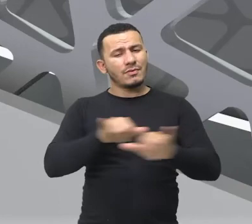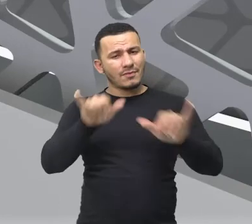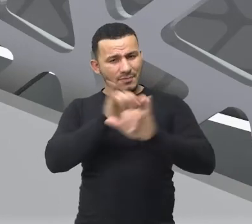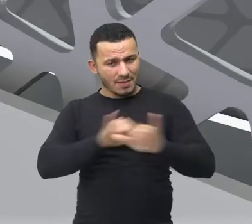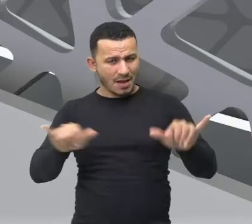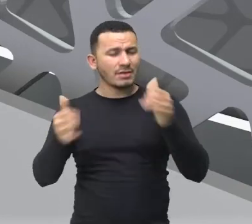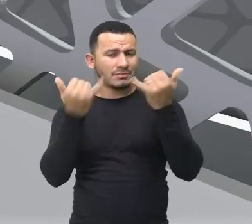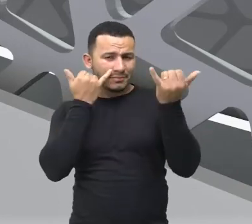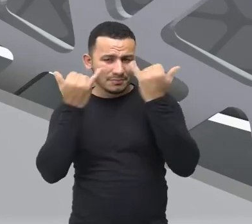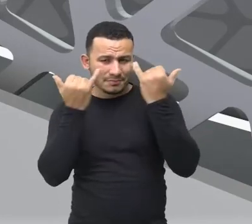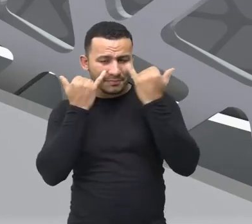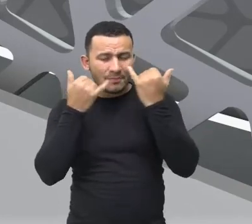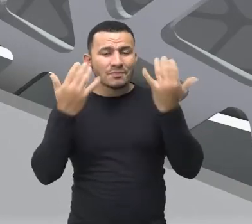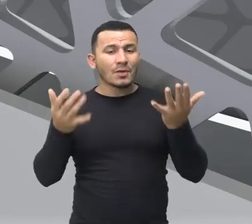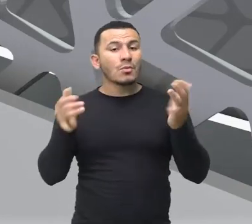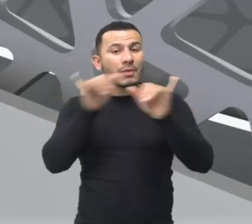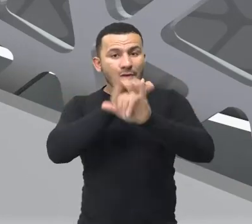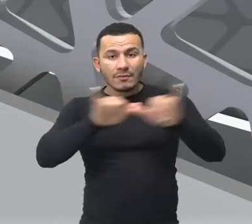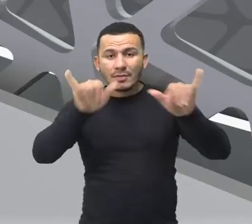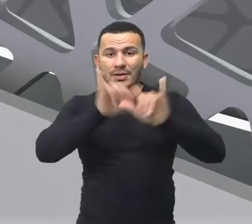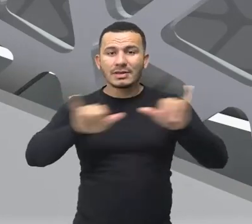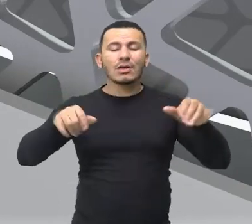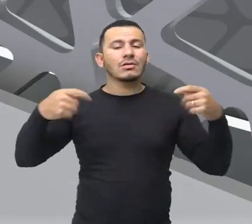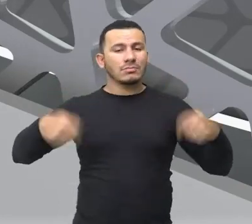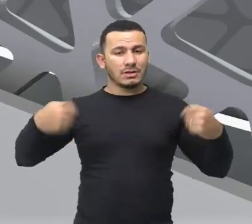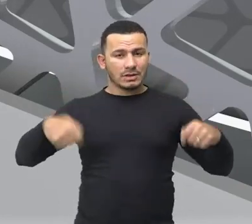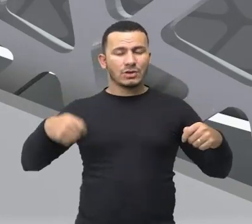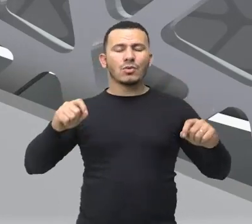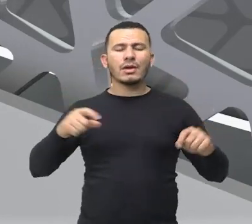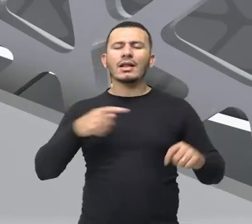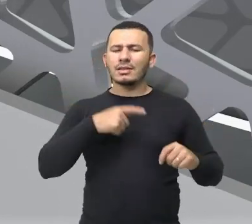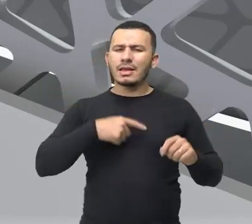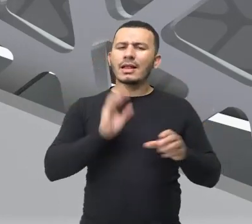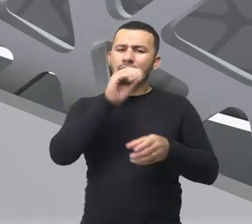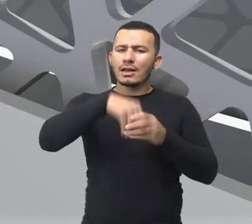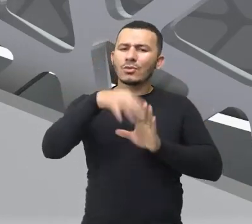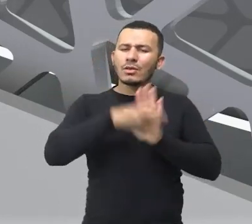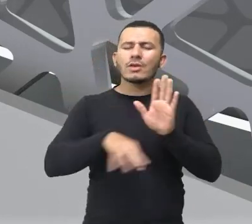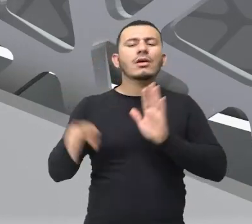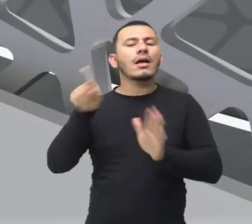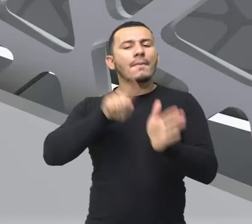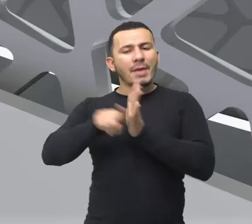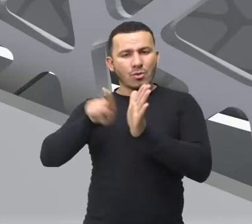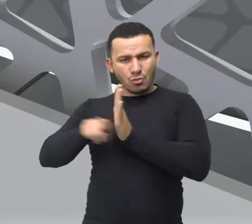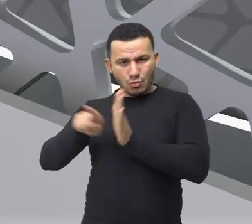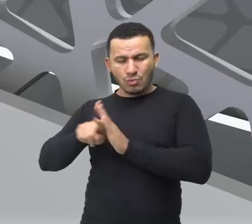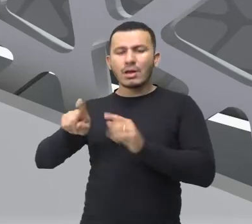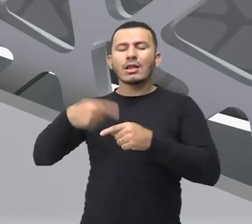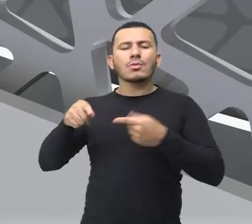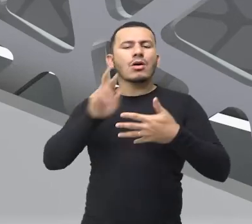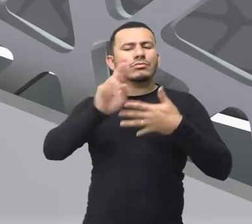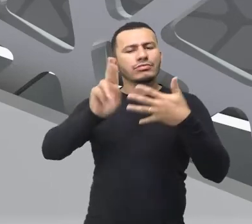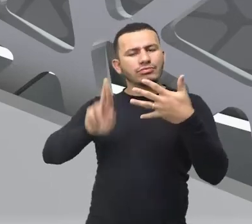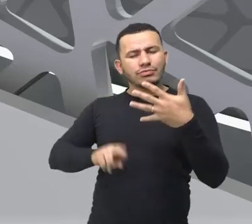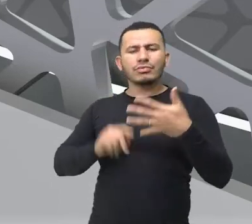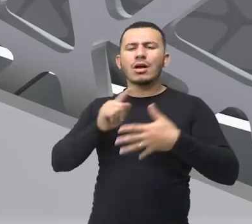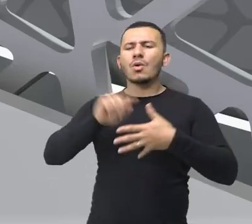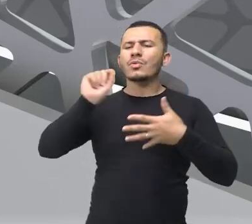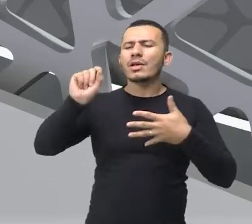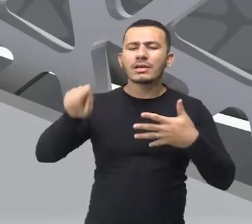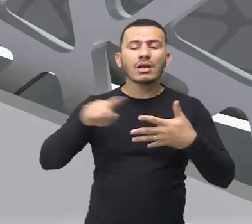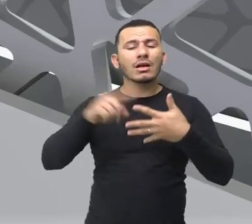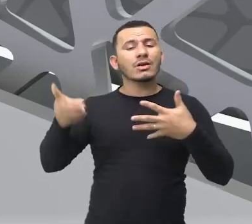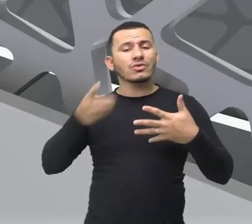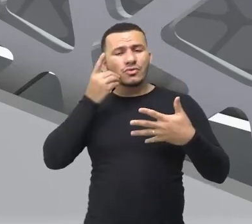informação, certo? E para trazer essa informação, ela irá responder perguntas sobre o fato, como o que aconteceu,